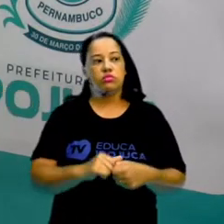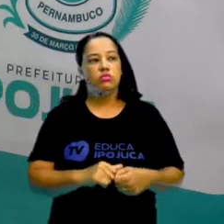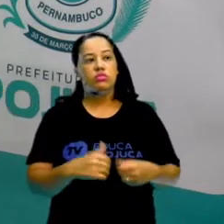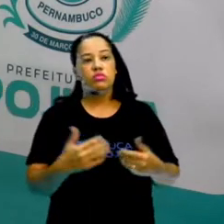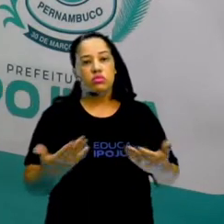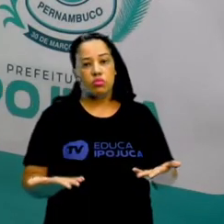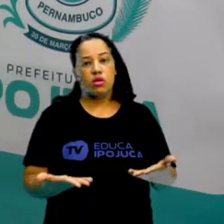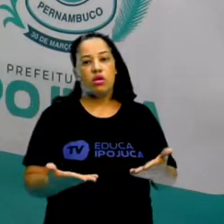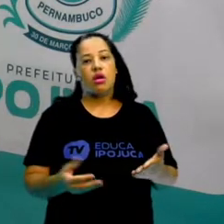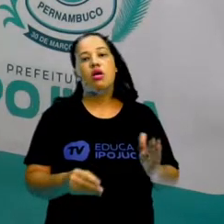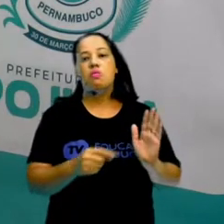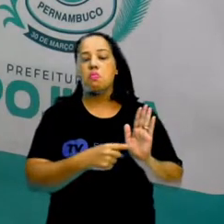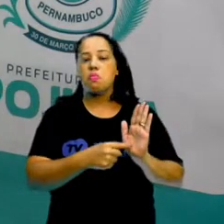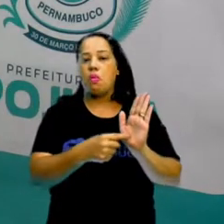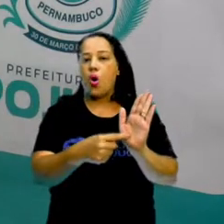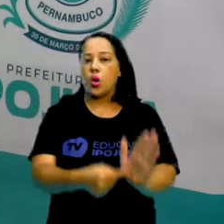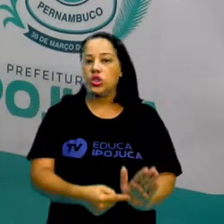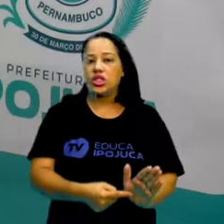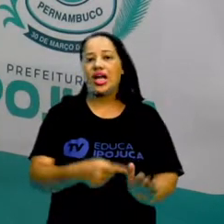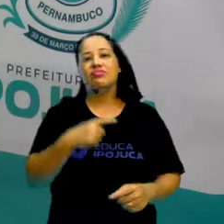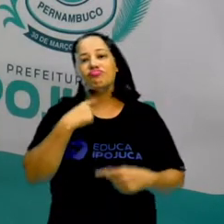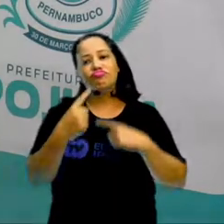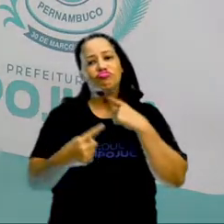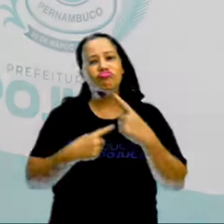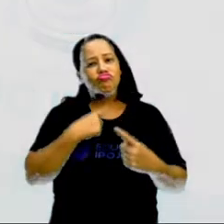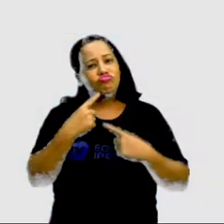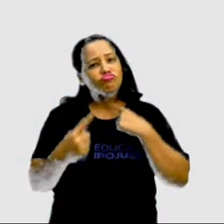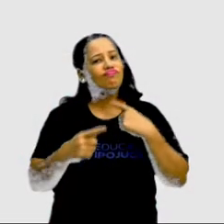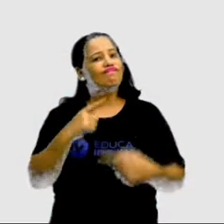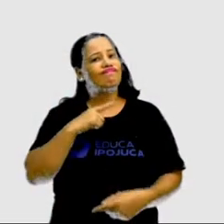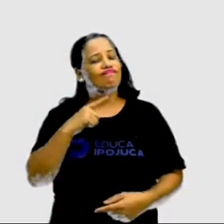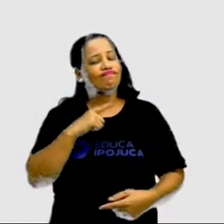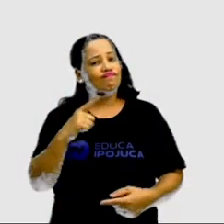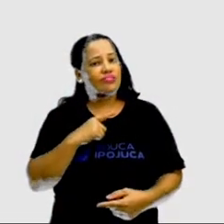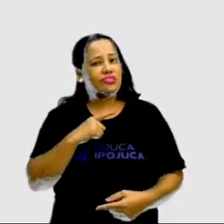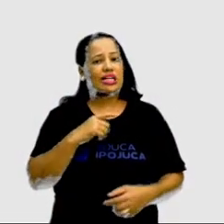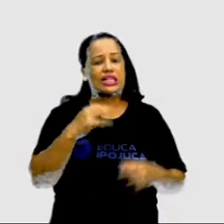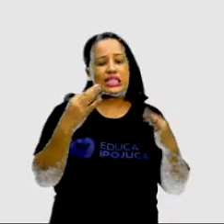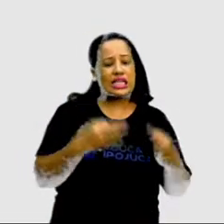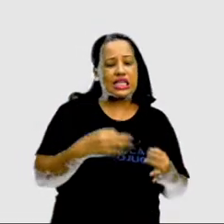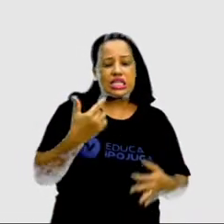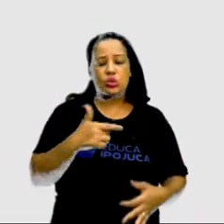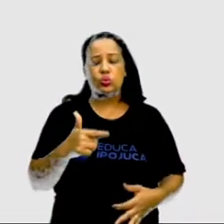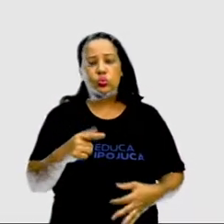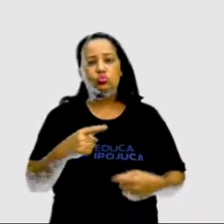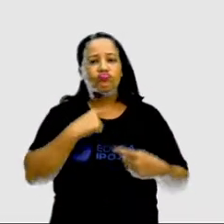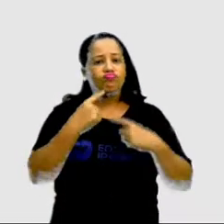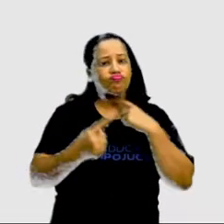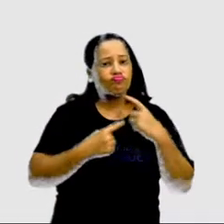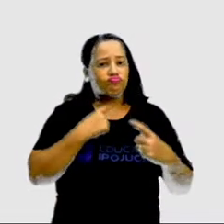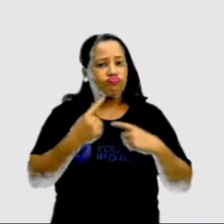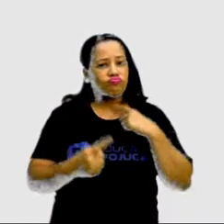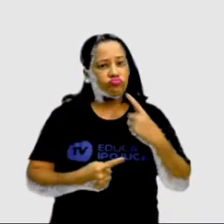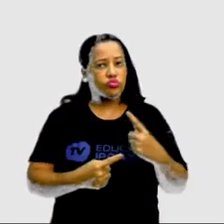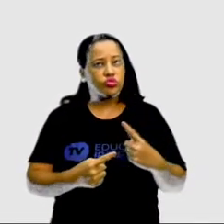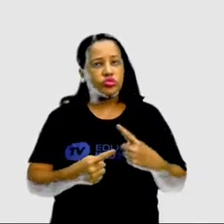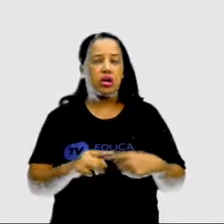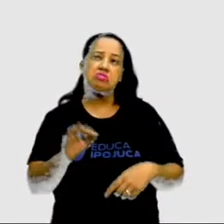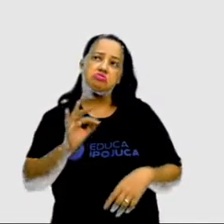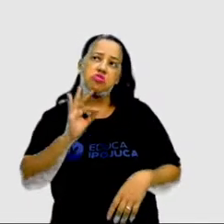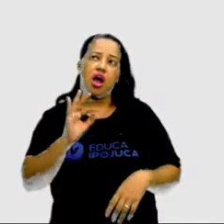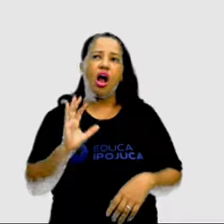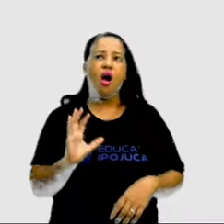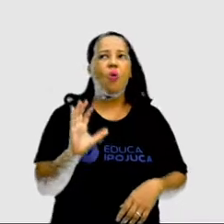uma incerteza do falante sobre esse acontecimento futuro que pode